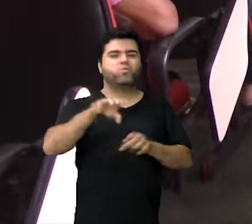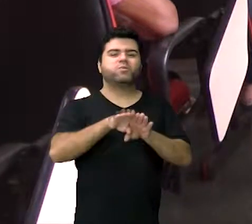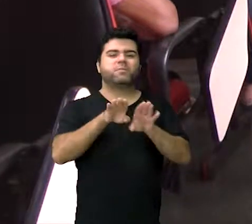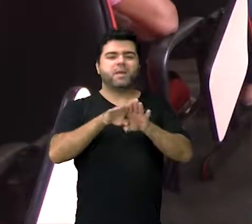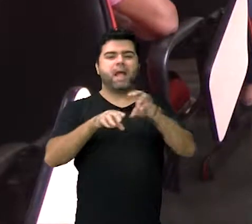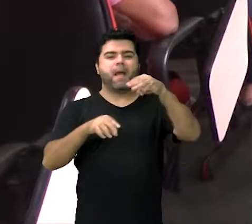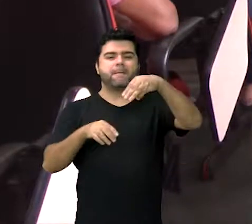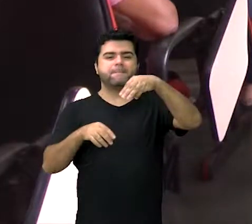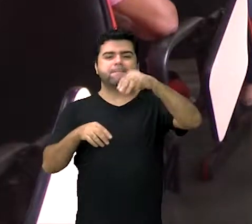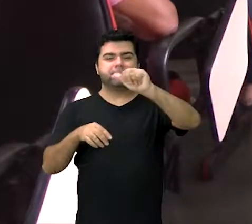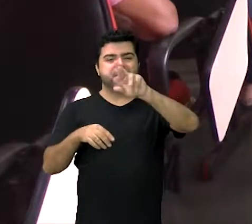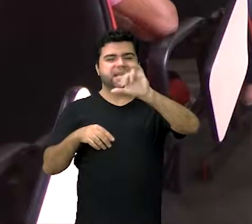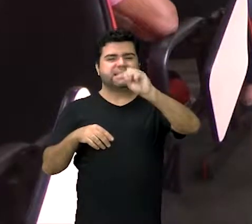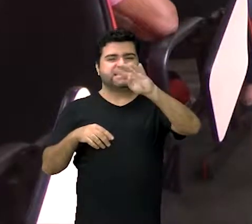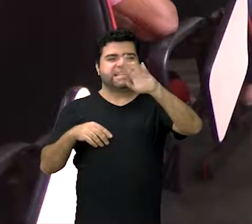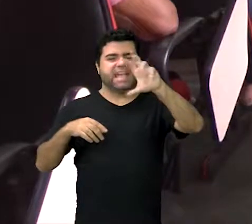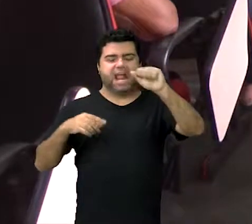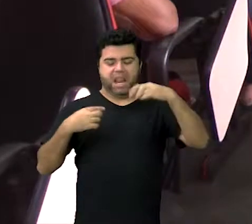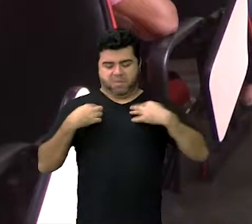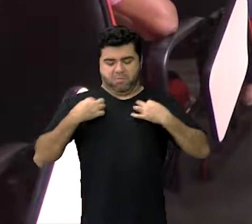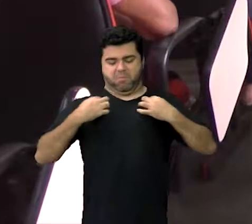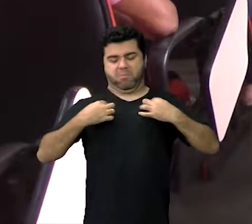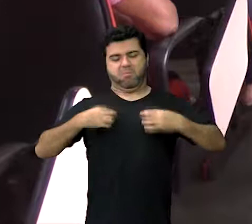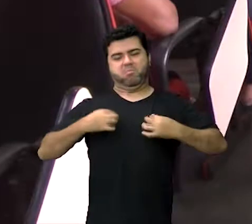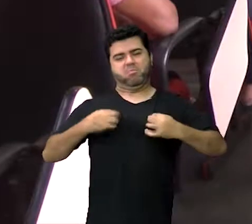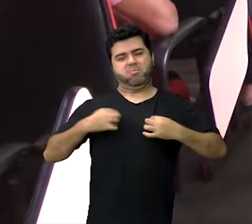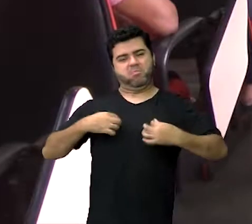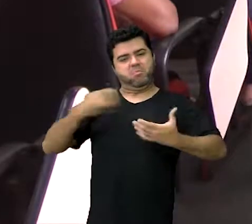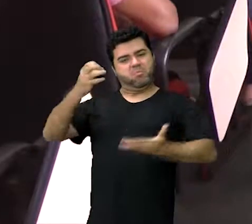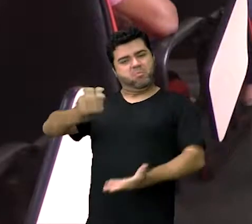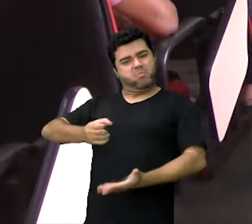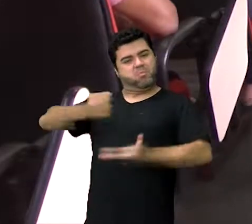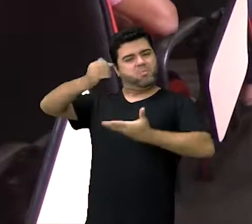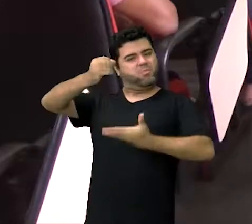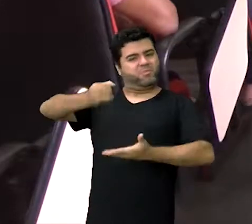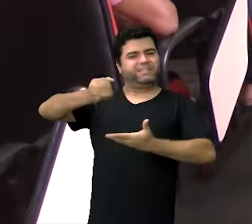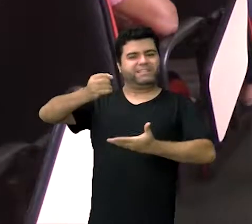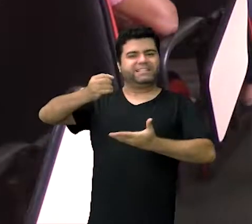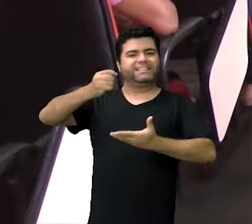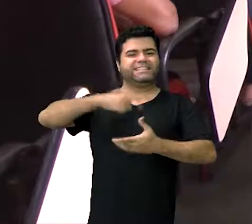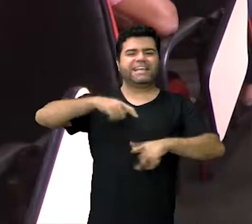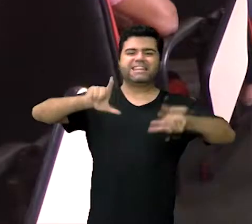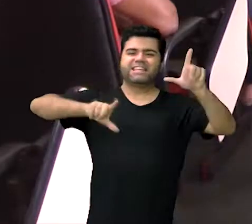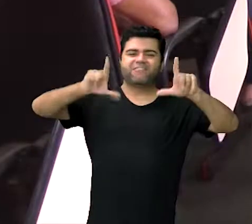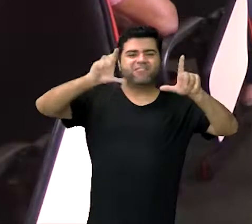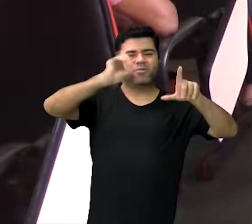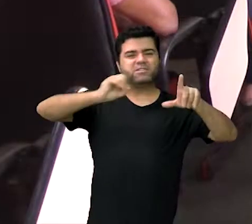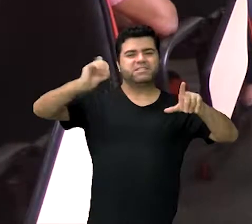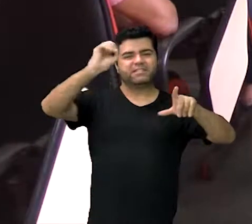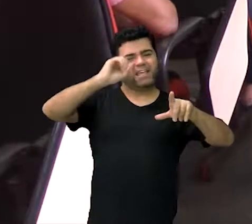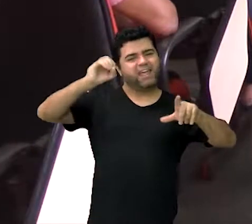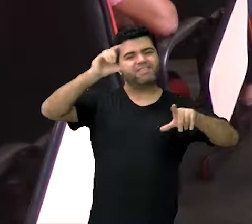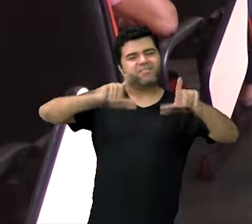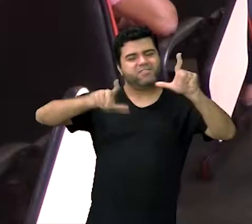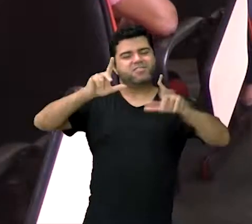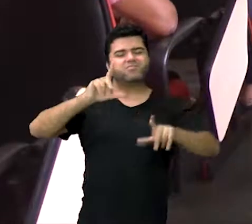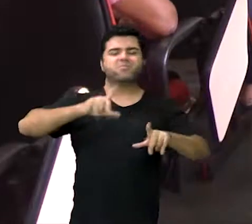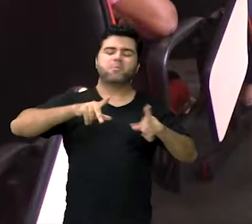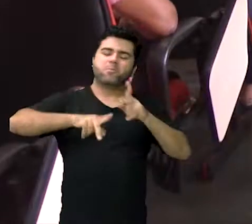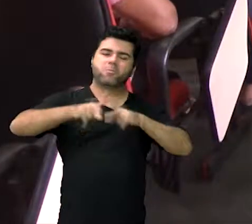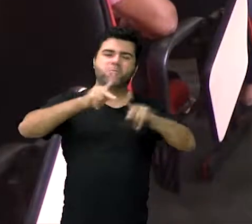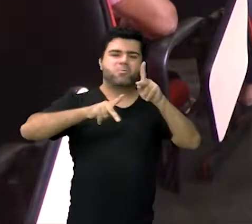na pose, ganhando um prêmio. A nossa TV Osasco, a TV do povo, a TV de todo mundo,